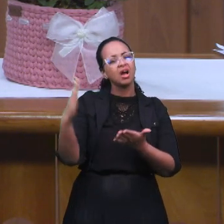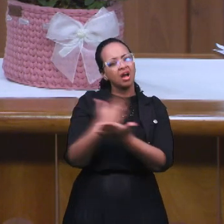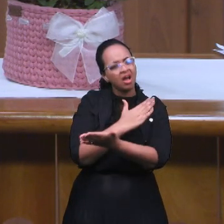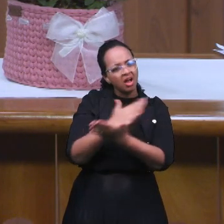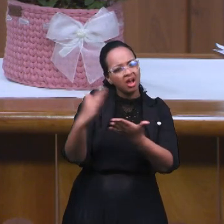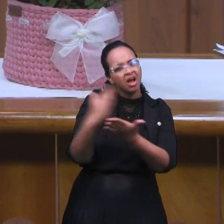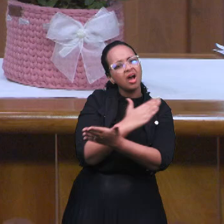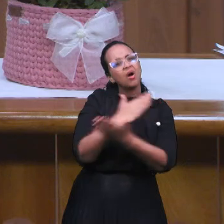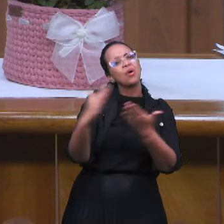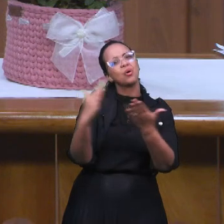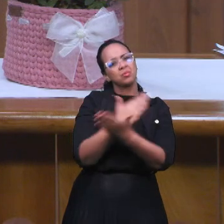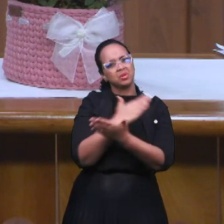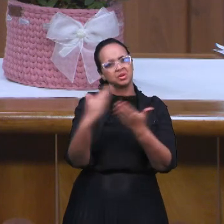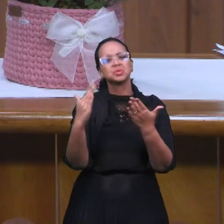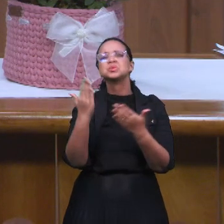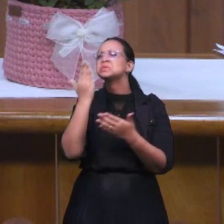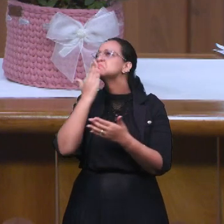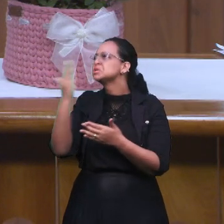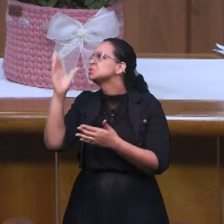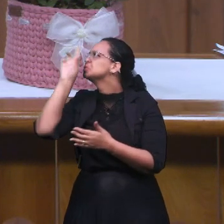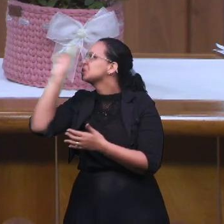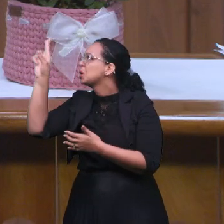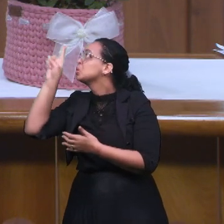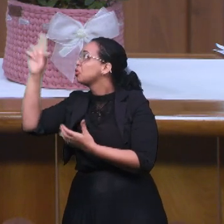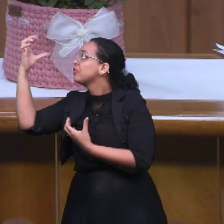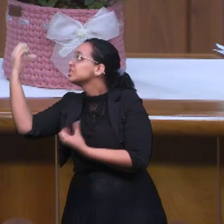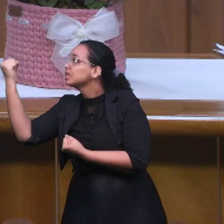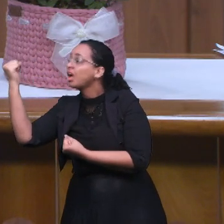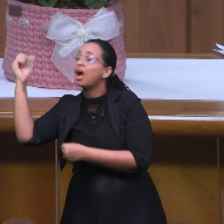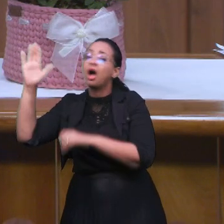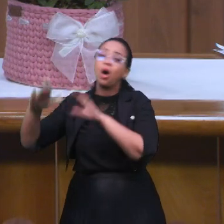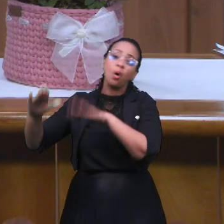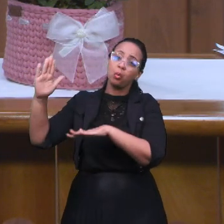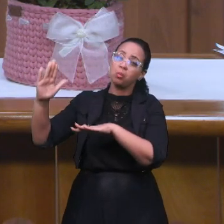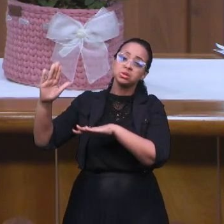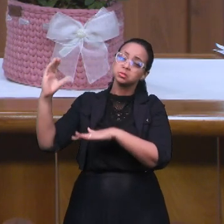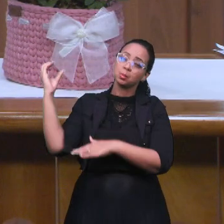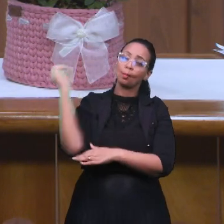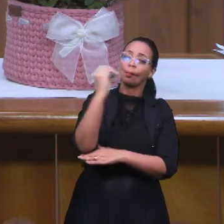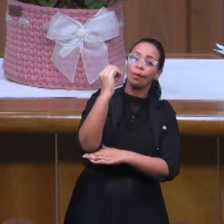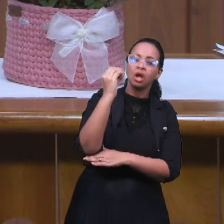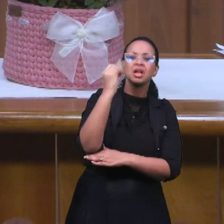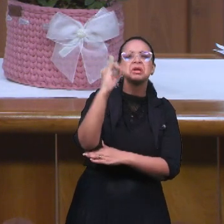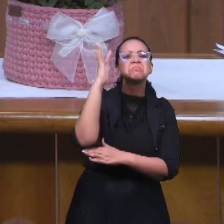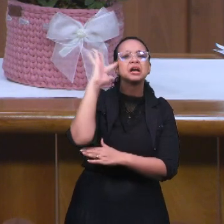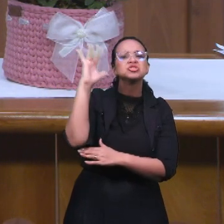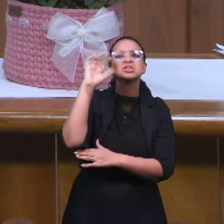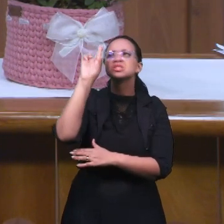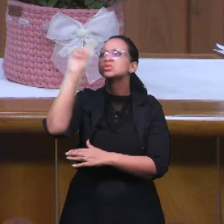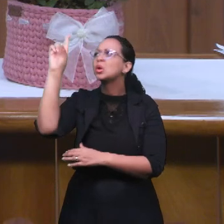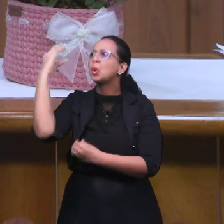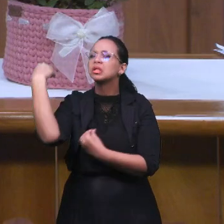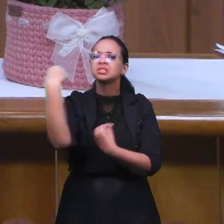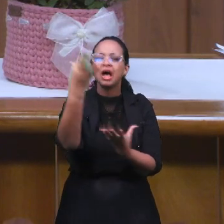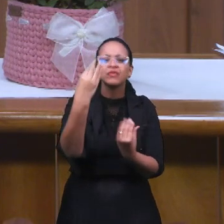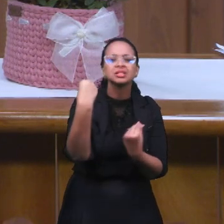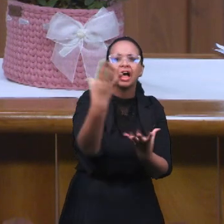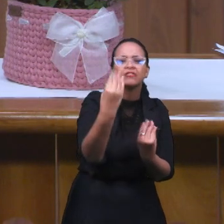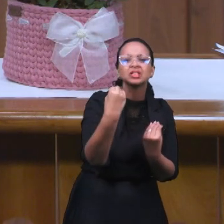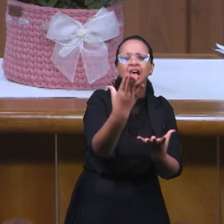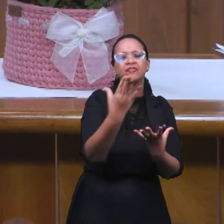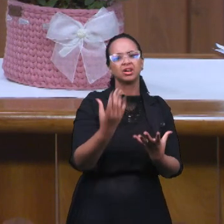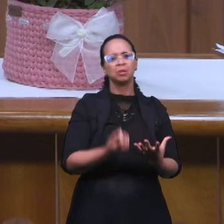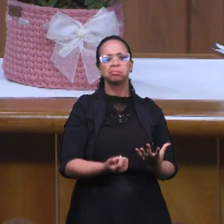pedir ao Senhor, Ele vai atender. Algumas não vai atender, porque se Deus atendesse tudo que você quer, você virava Jesus. Eu